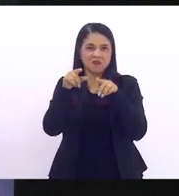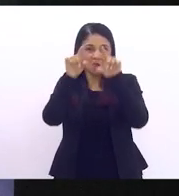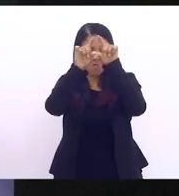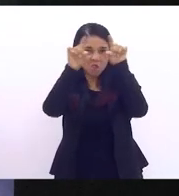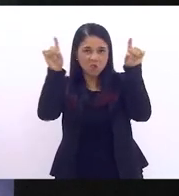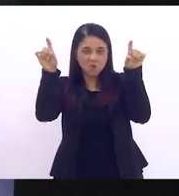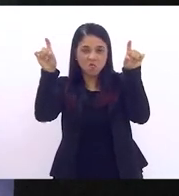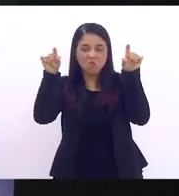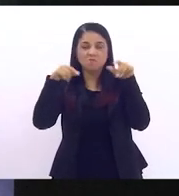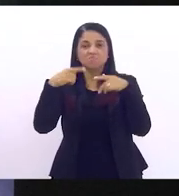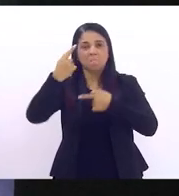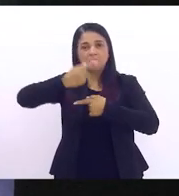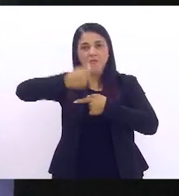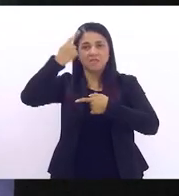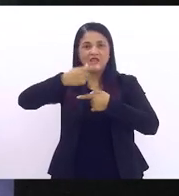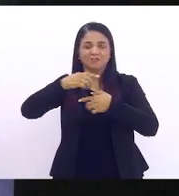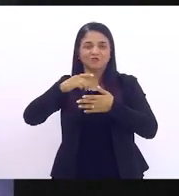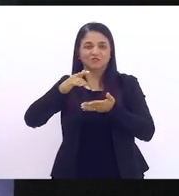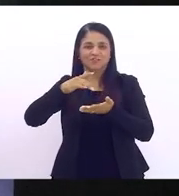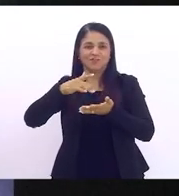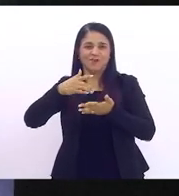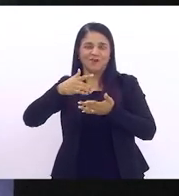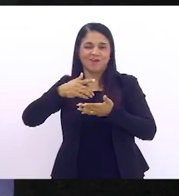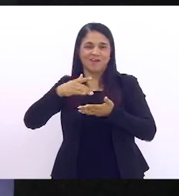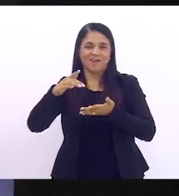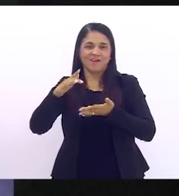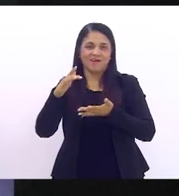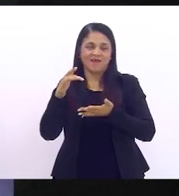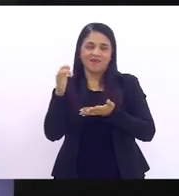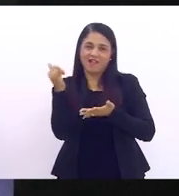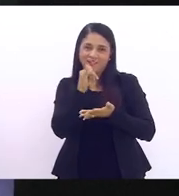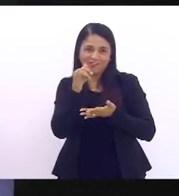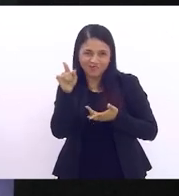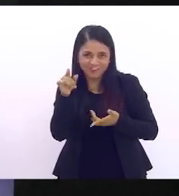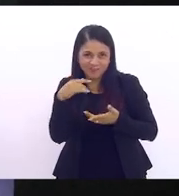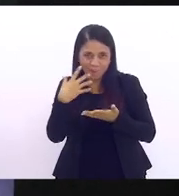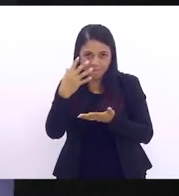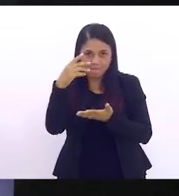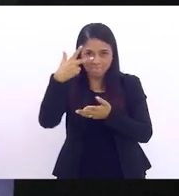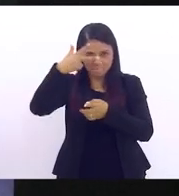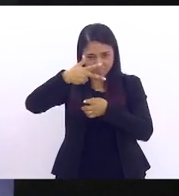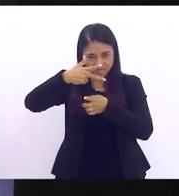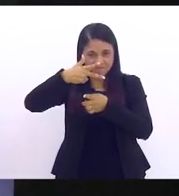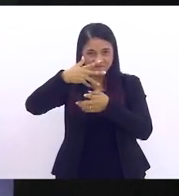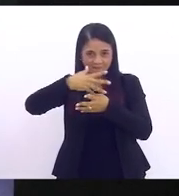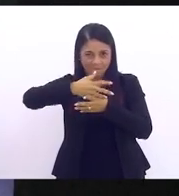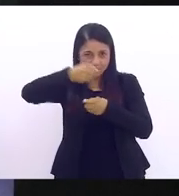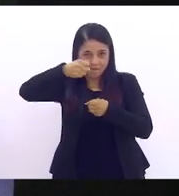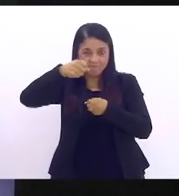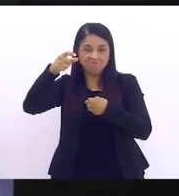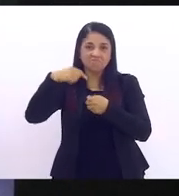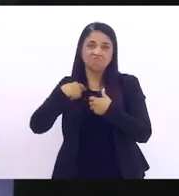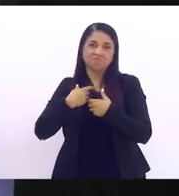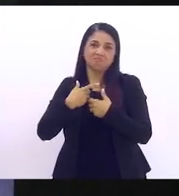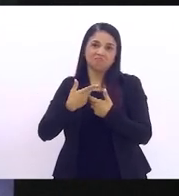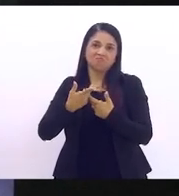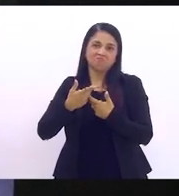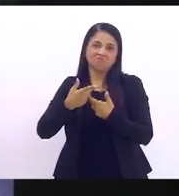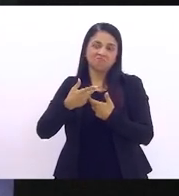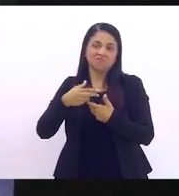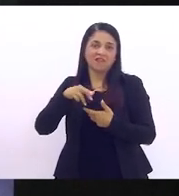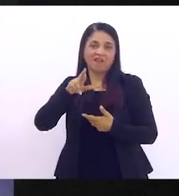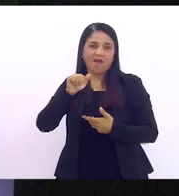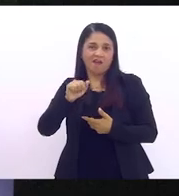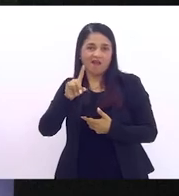cobrança é um pedgio eletrônico Se vocês conseguirem analisar né pode ser um radar pode